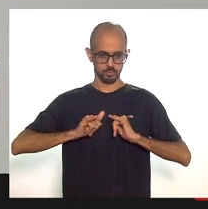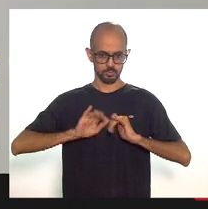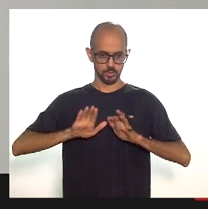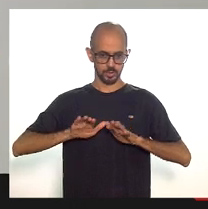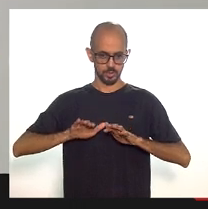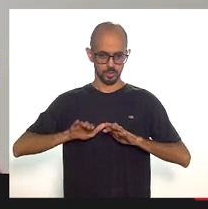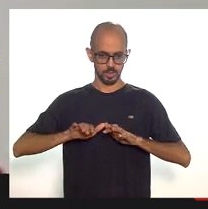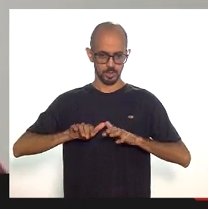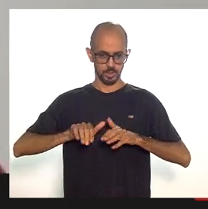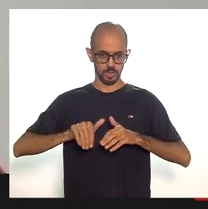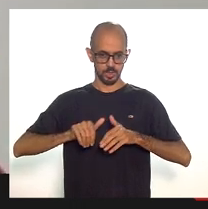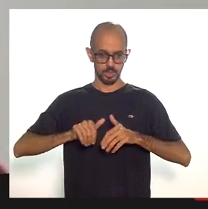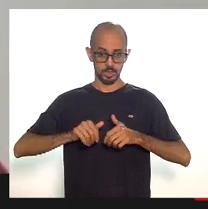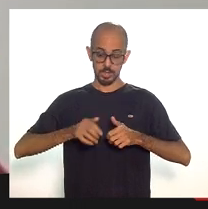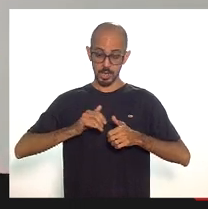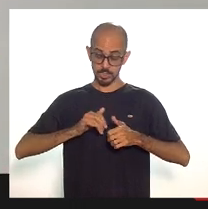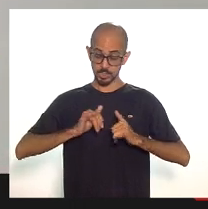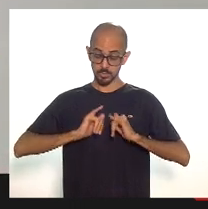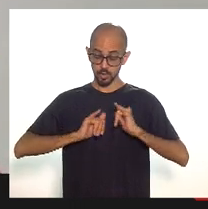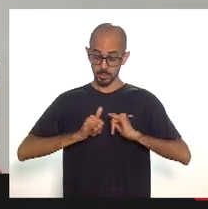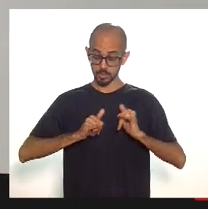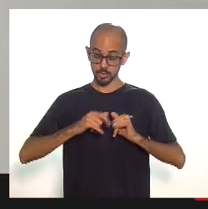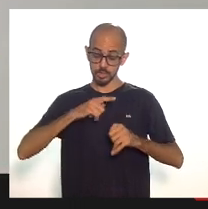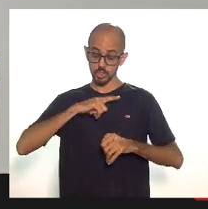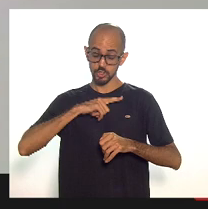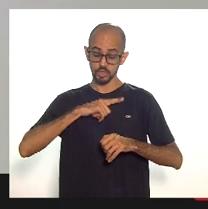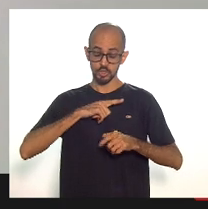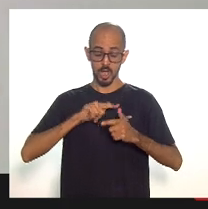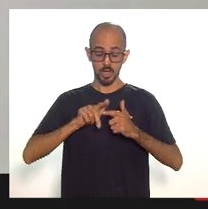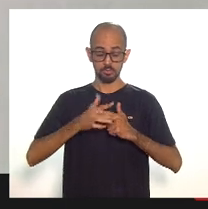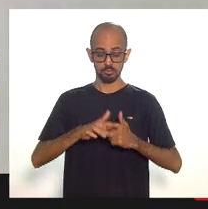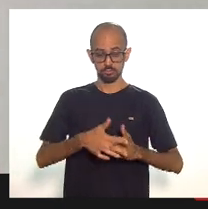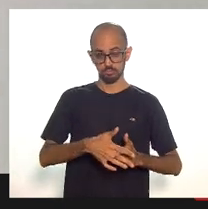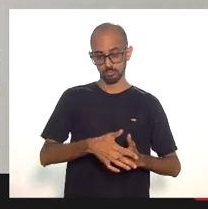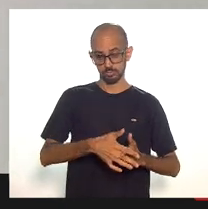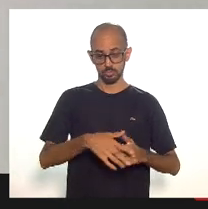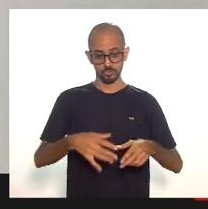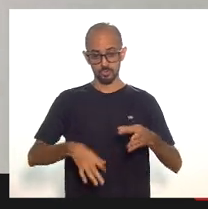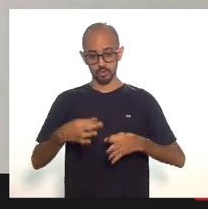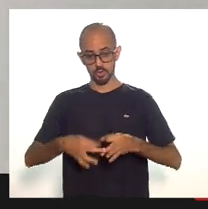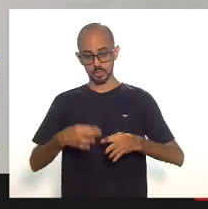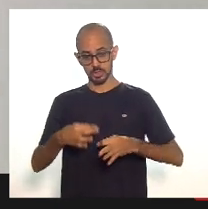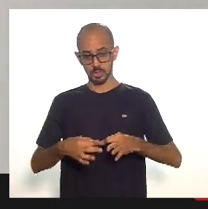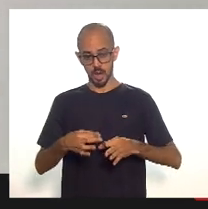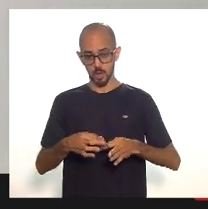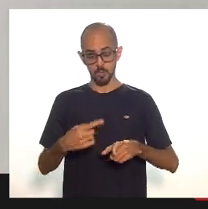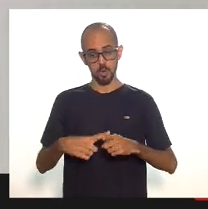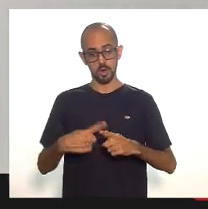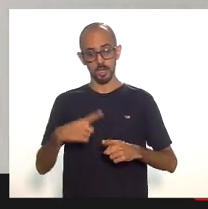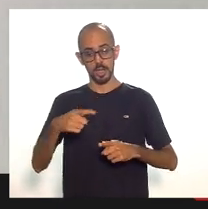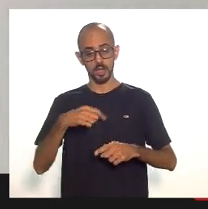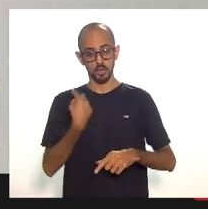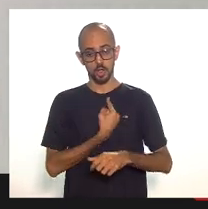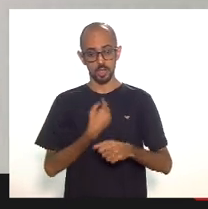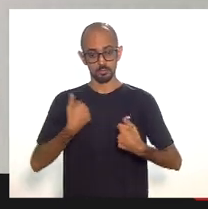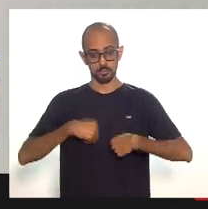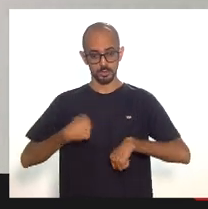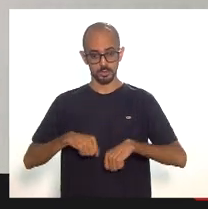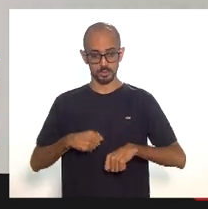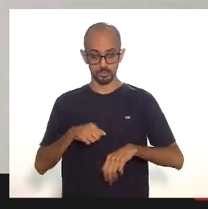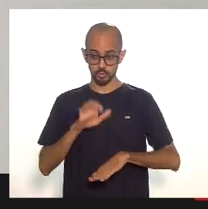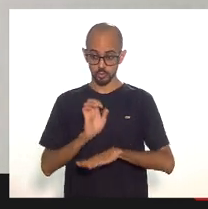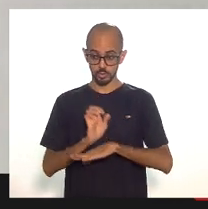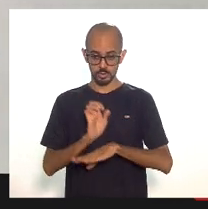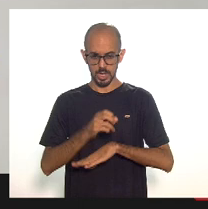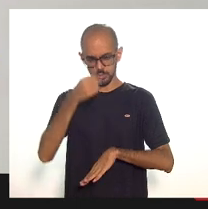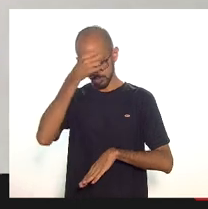essas ações se encontram em fase de recurso, exatamente porque a gente precisa que o Estado e